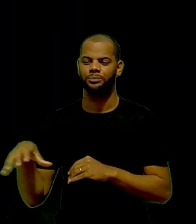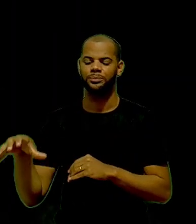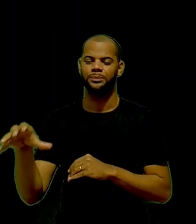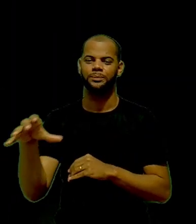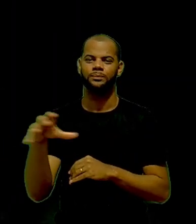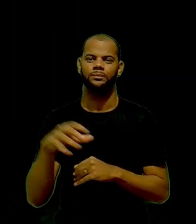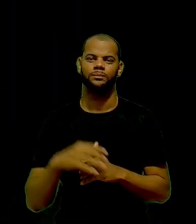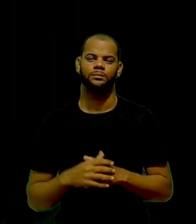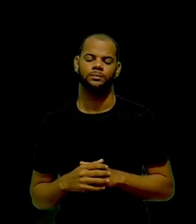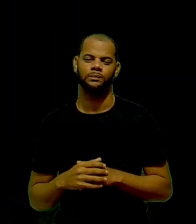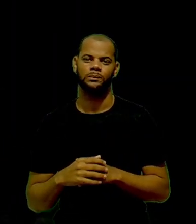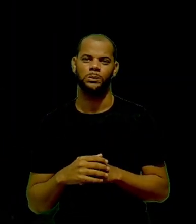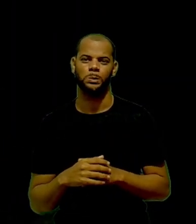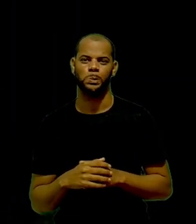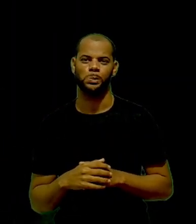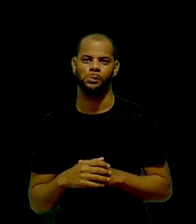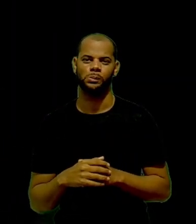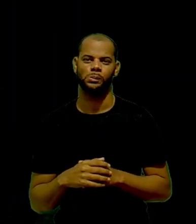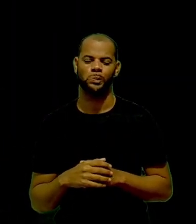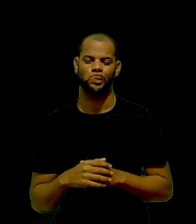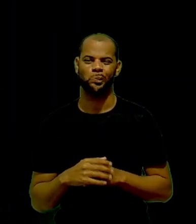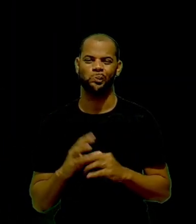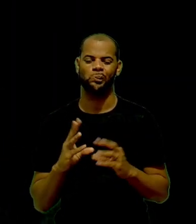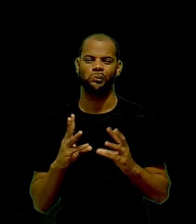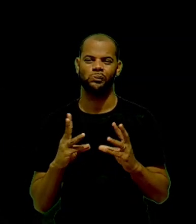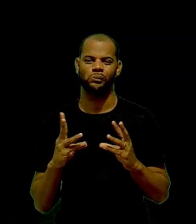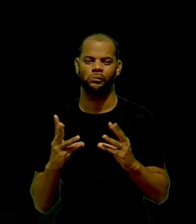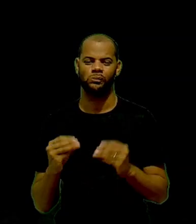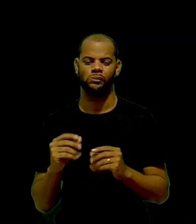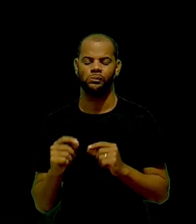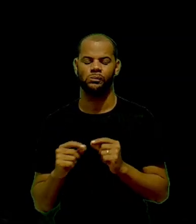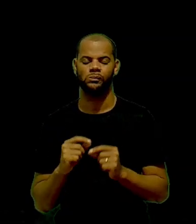consumidoras. Tudo isso foi